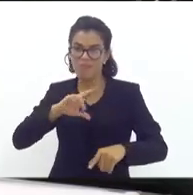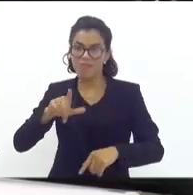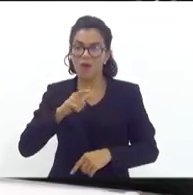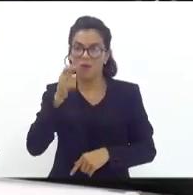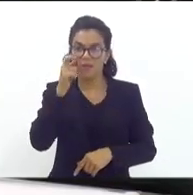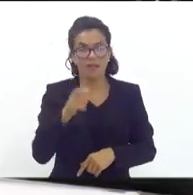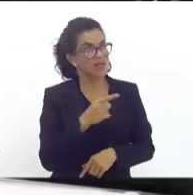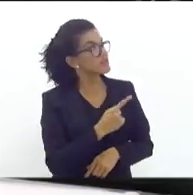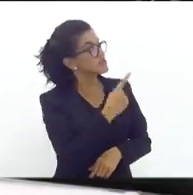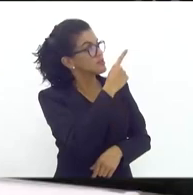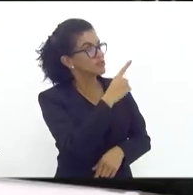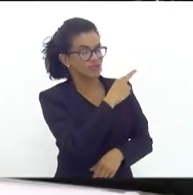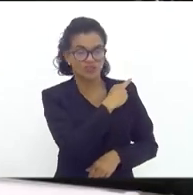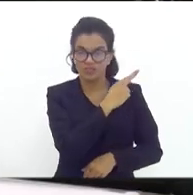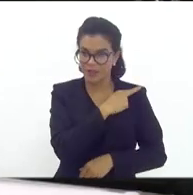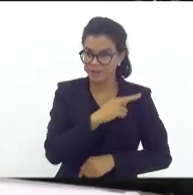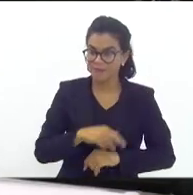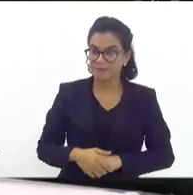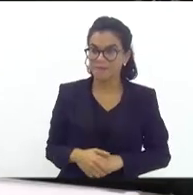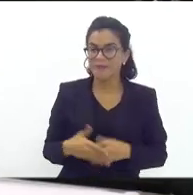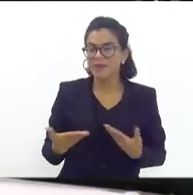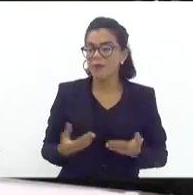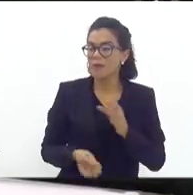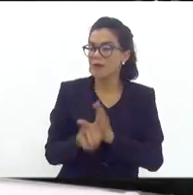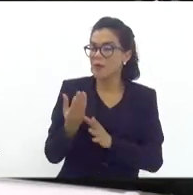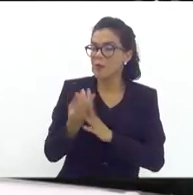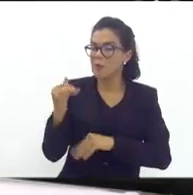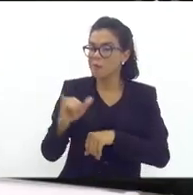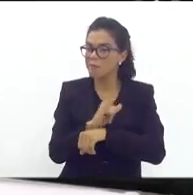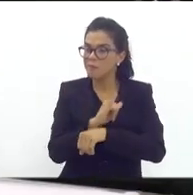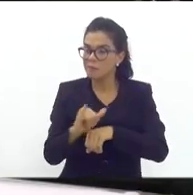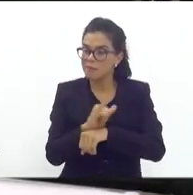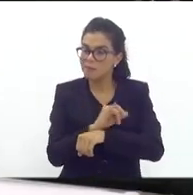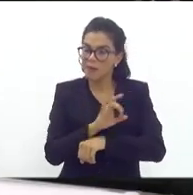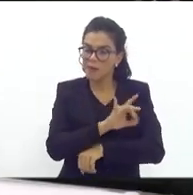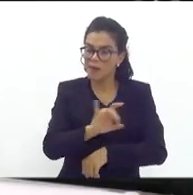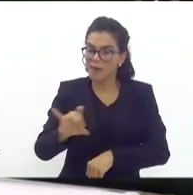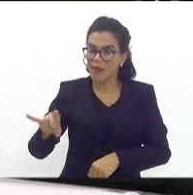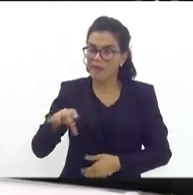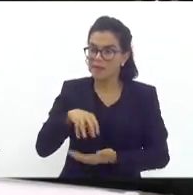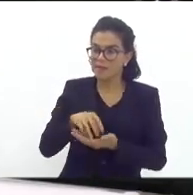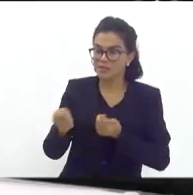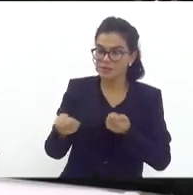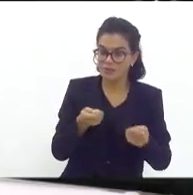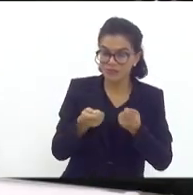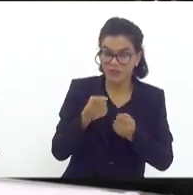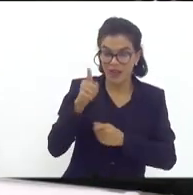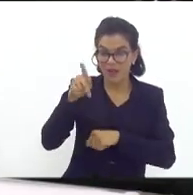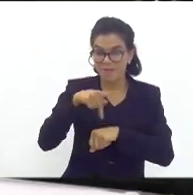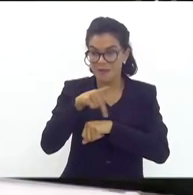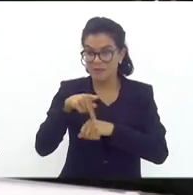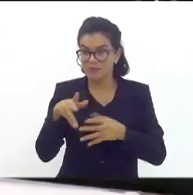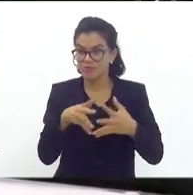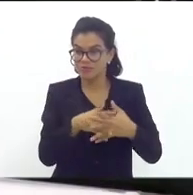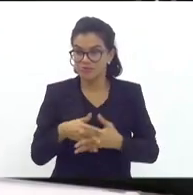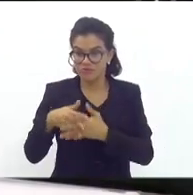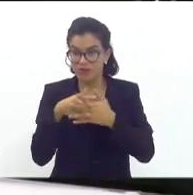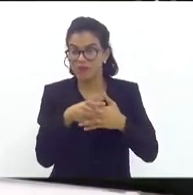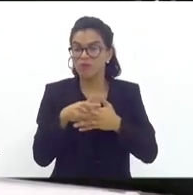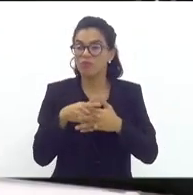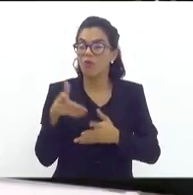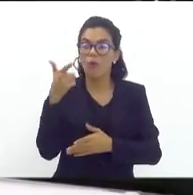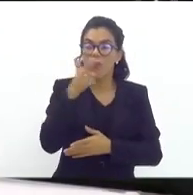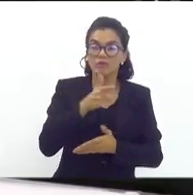previu E aí criaram vários mecanismos para que essas agências reguladoras nos Estados Unidos não se desviassem desse caminho